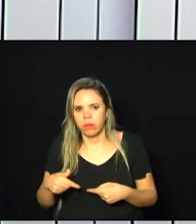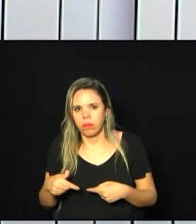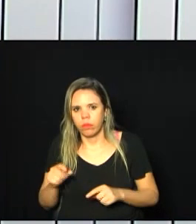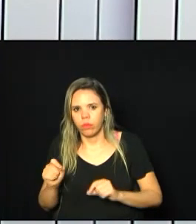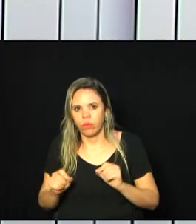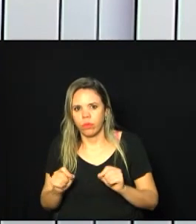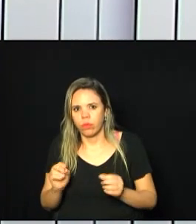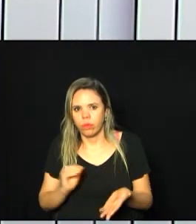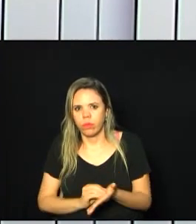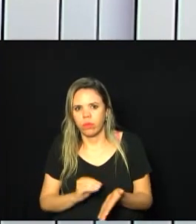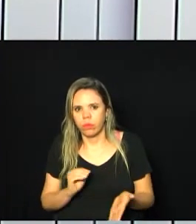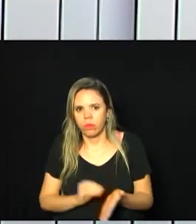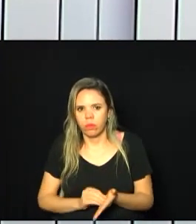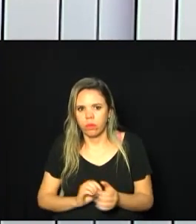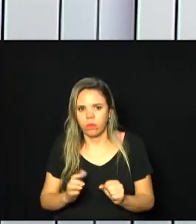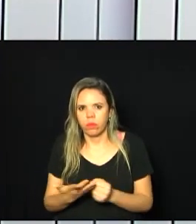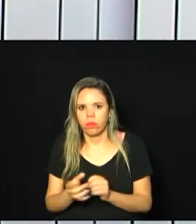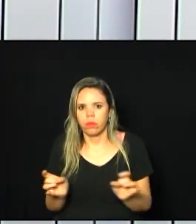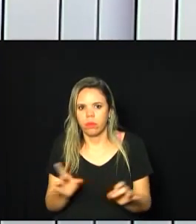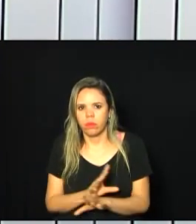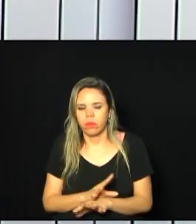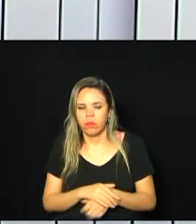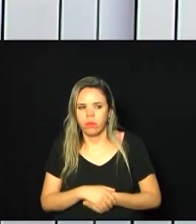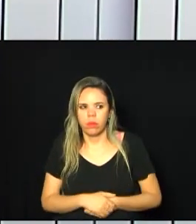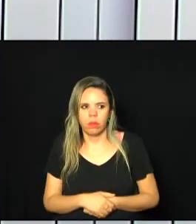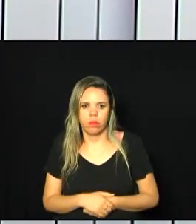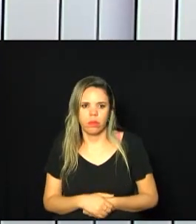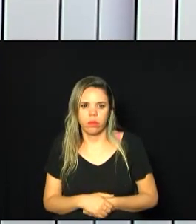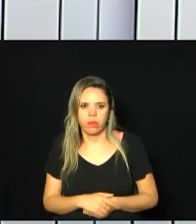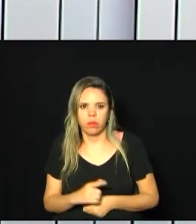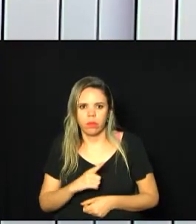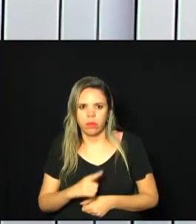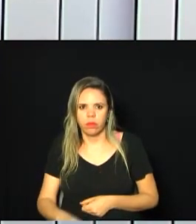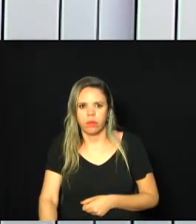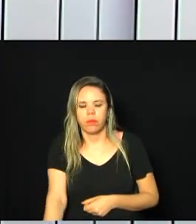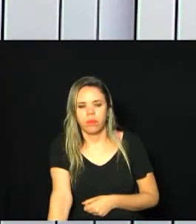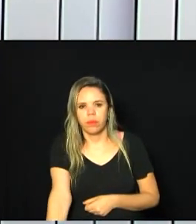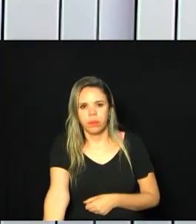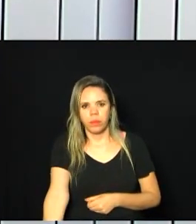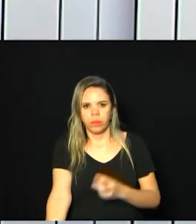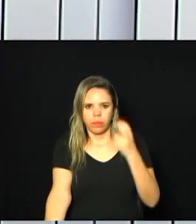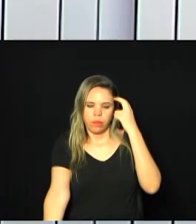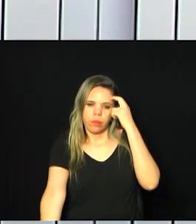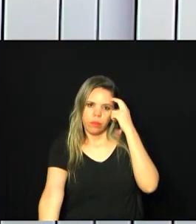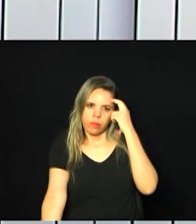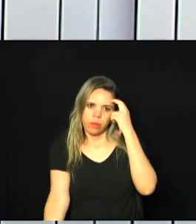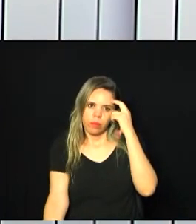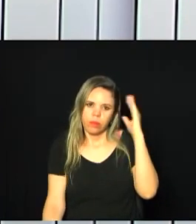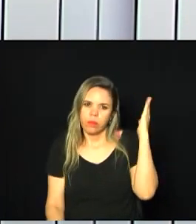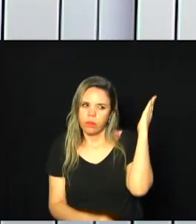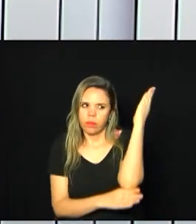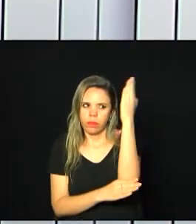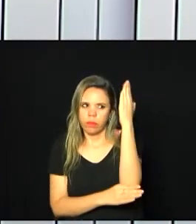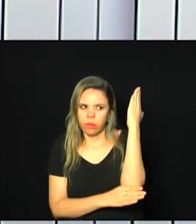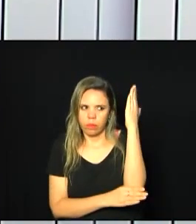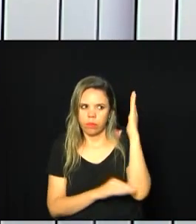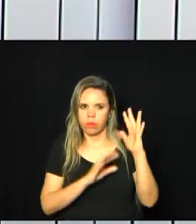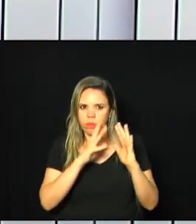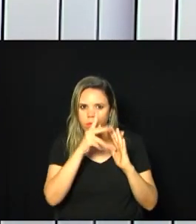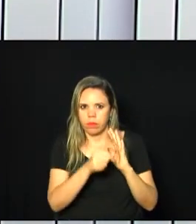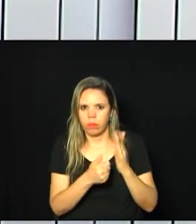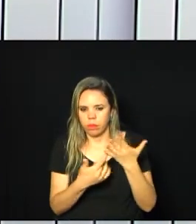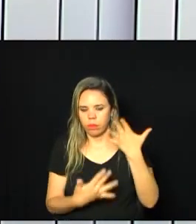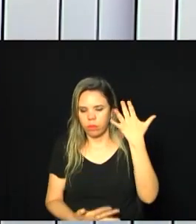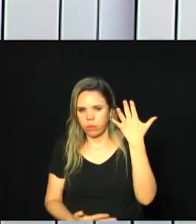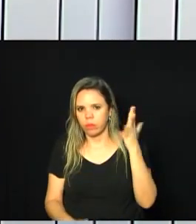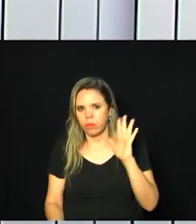que falta para a pandemia acabar. Tem ainda o nosso quadro de cultura, tem previsão do tempo, giro ambiental,